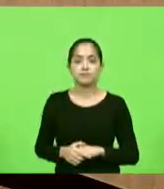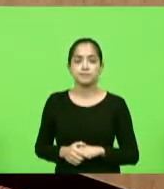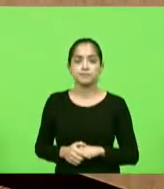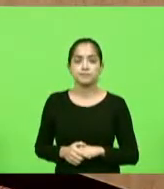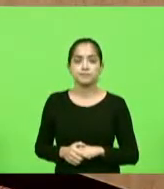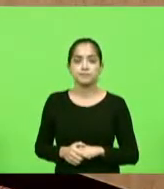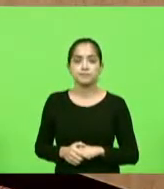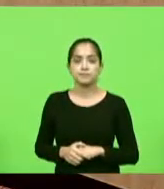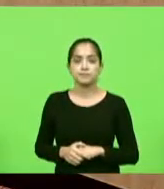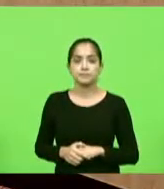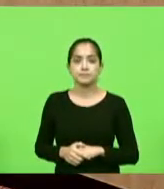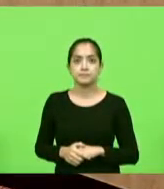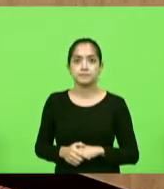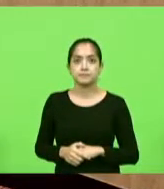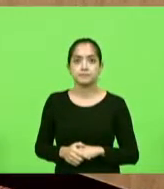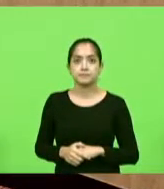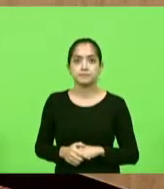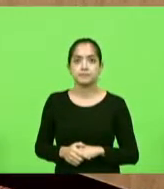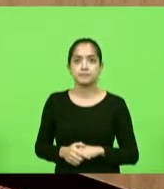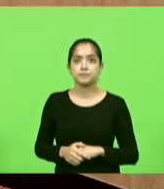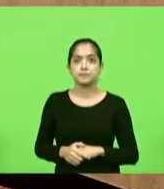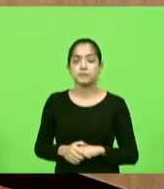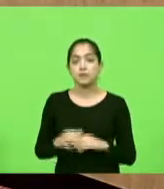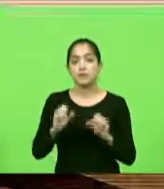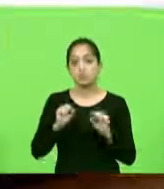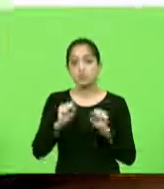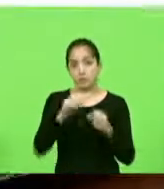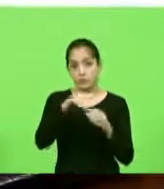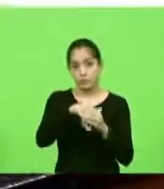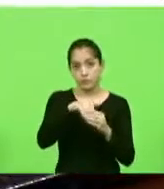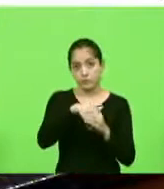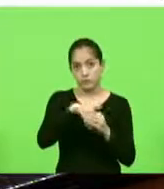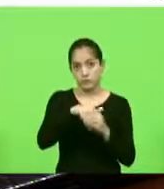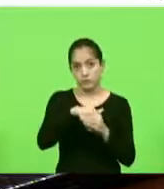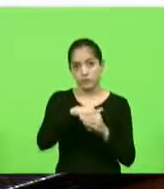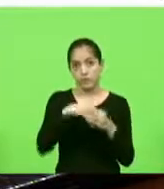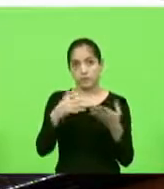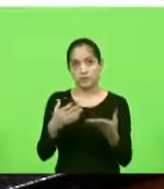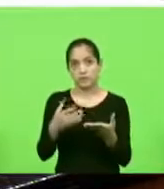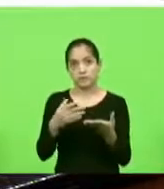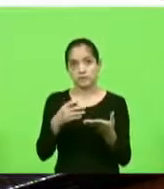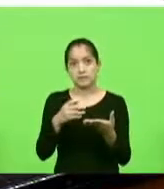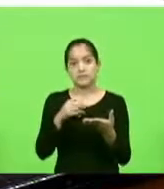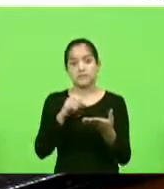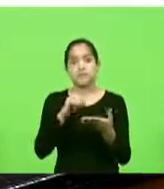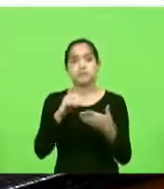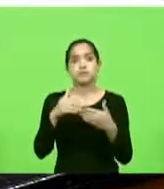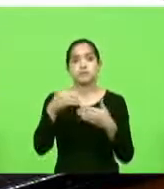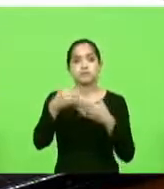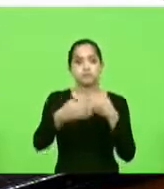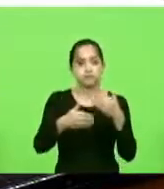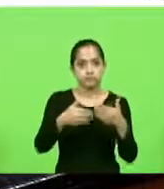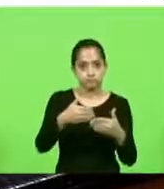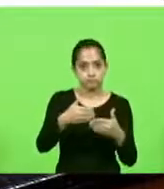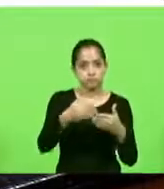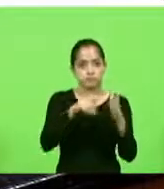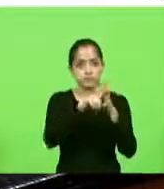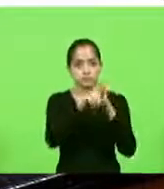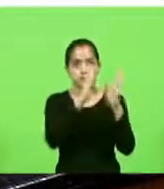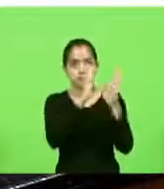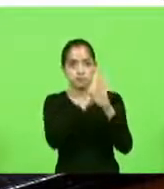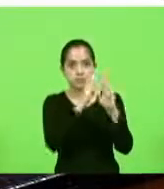Nunes. Eu poderia tranquilamente votar isso aqui, mas se fosse posterior ao término ali das